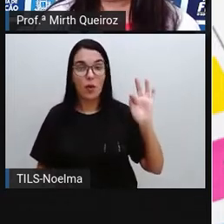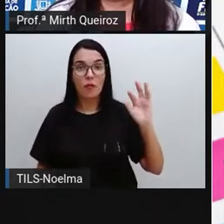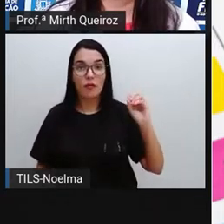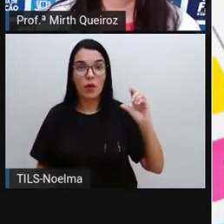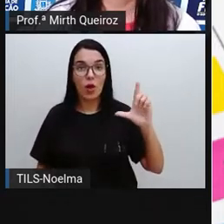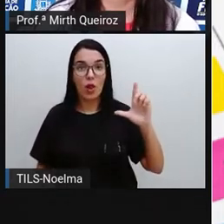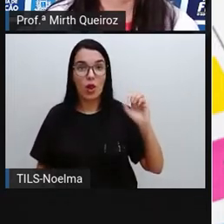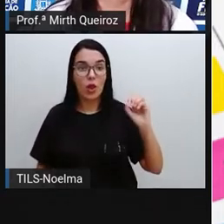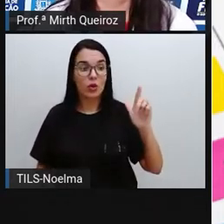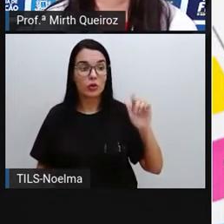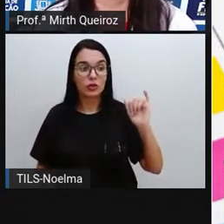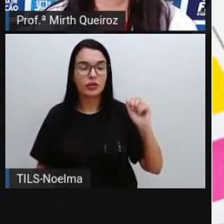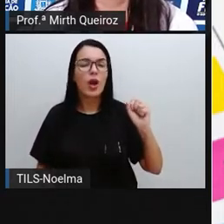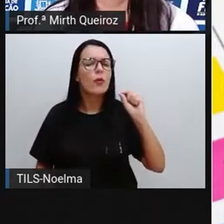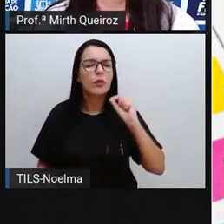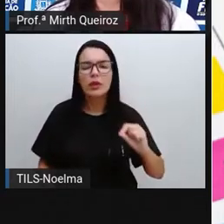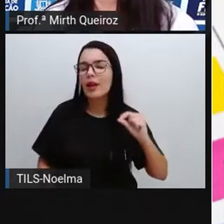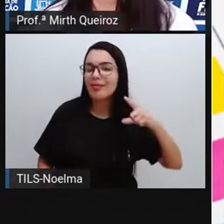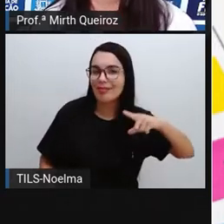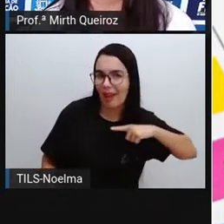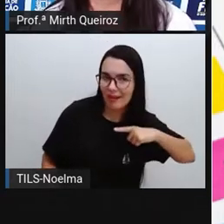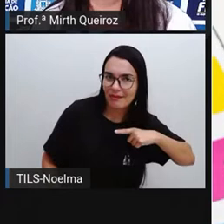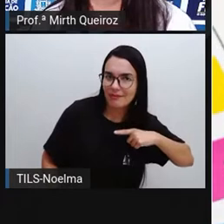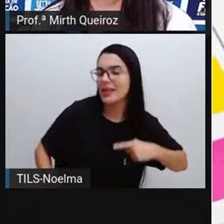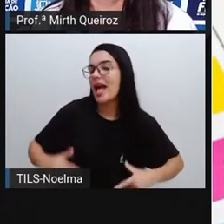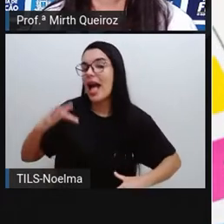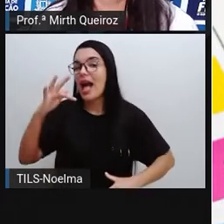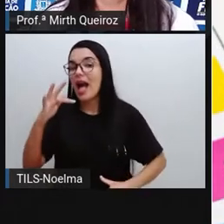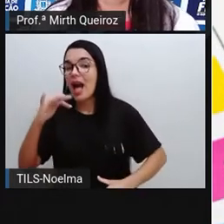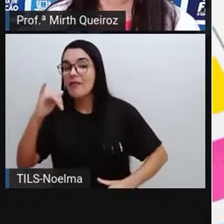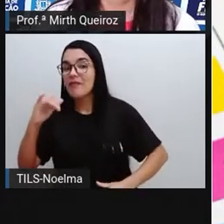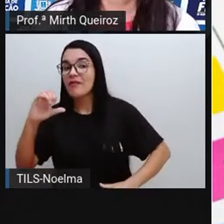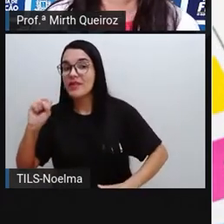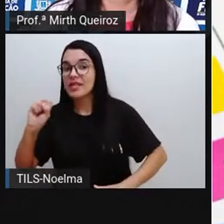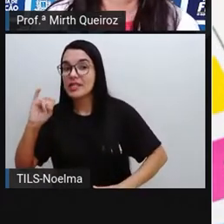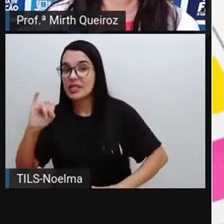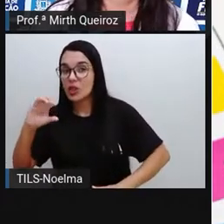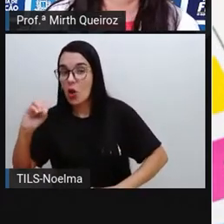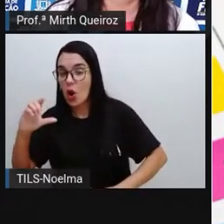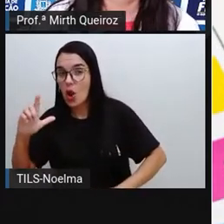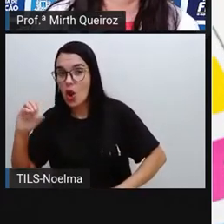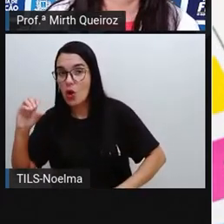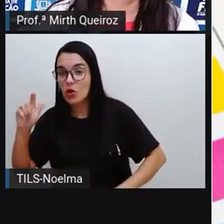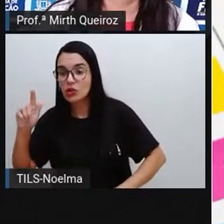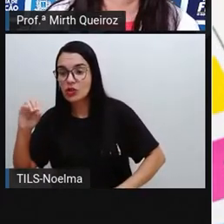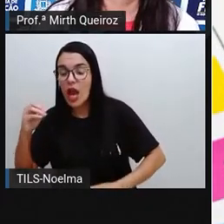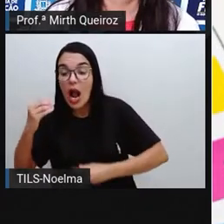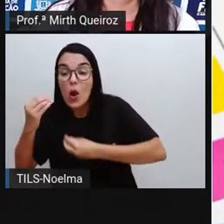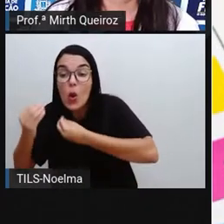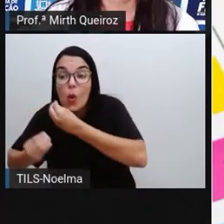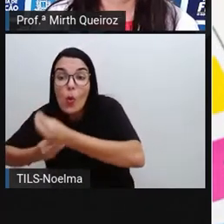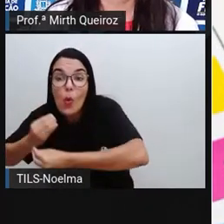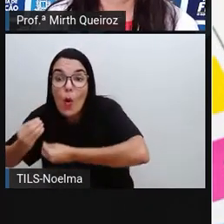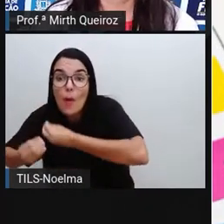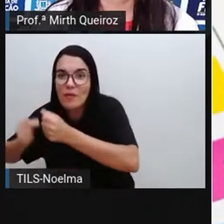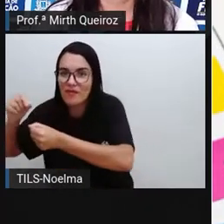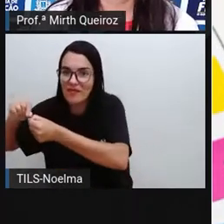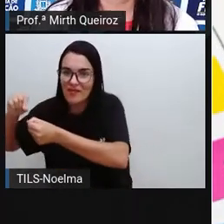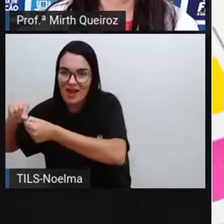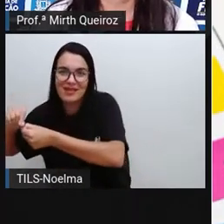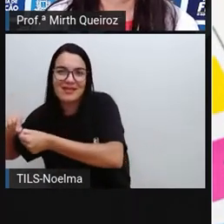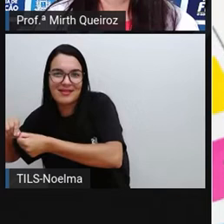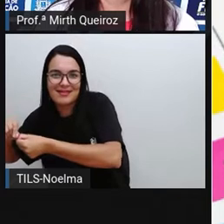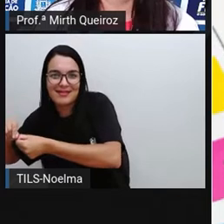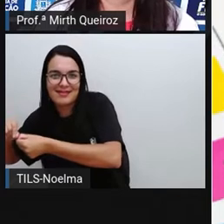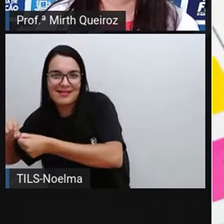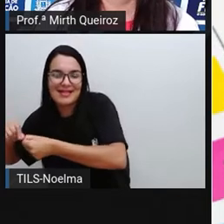composto. A fisiologia é como funciona. Então, eu posso, por exemplo, falar sobre o nosso sistema